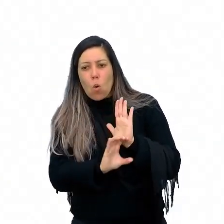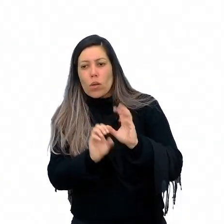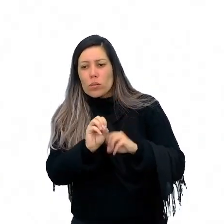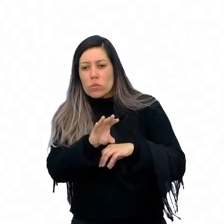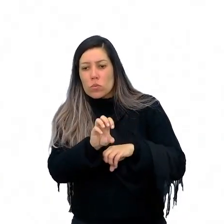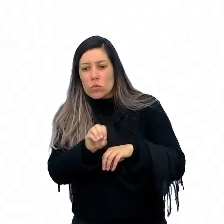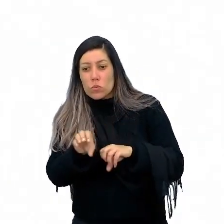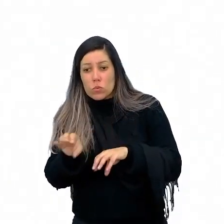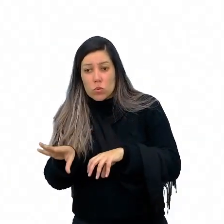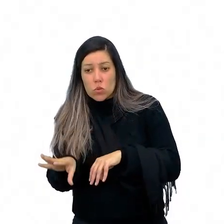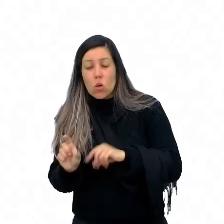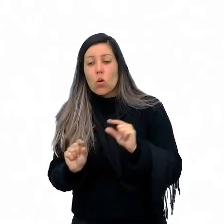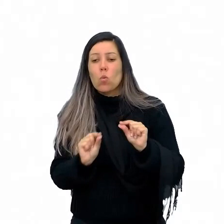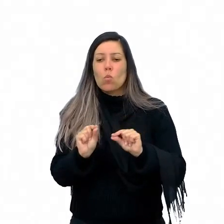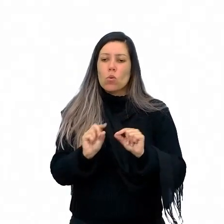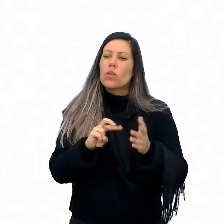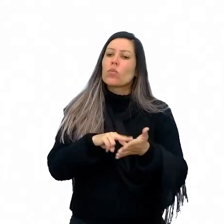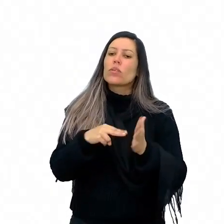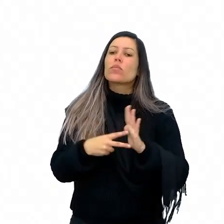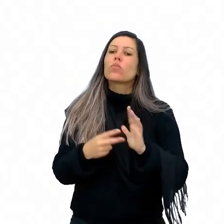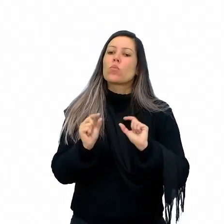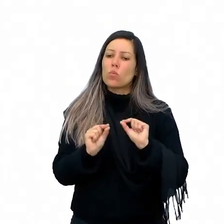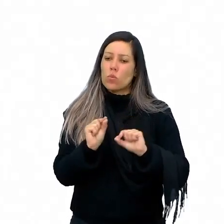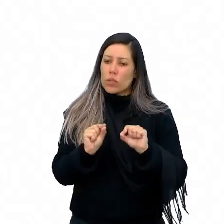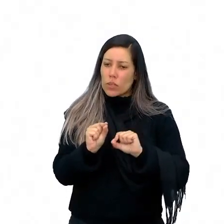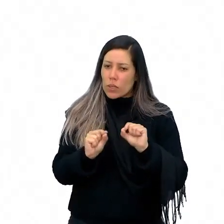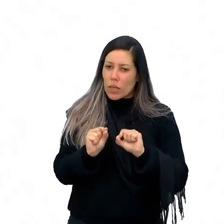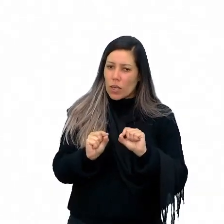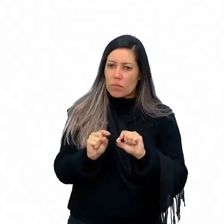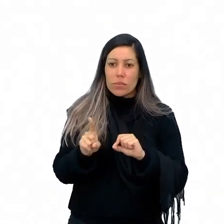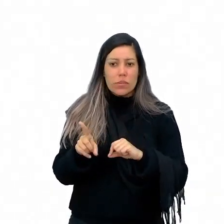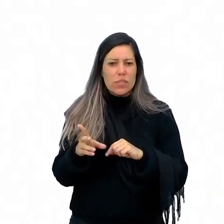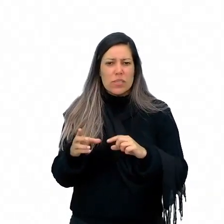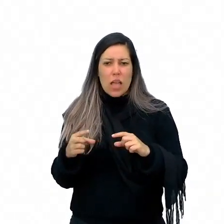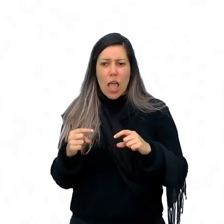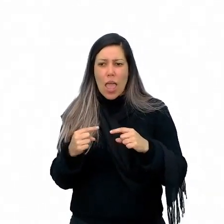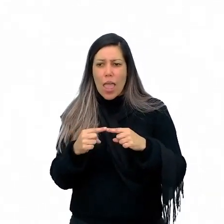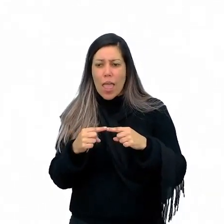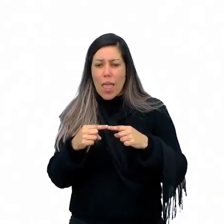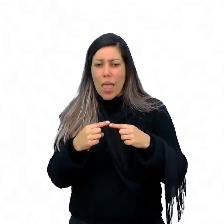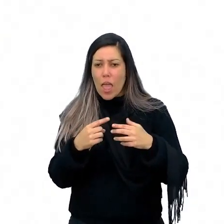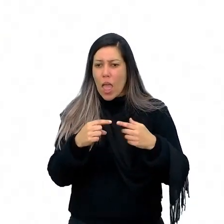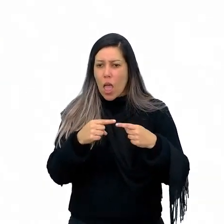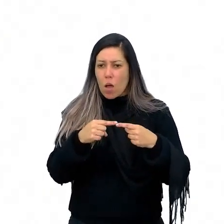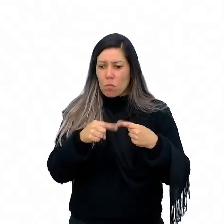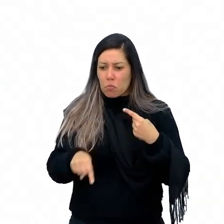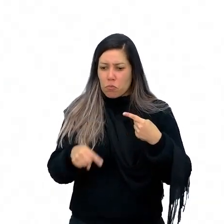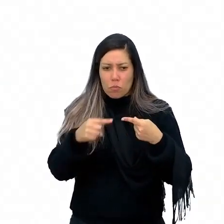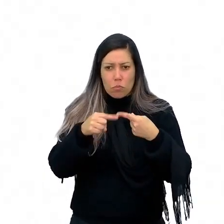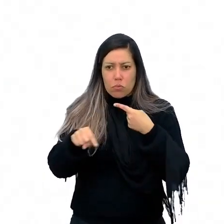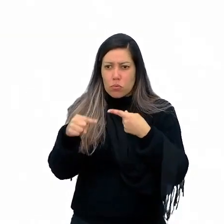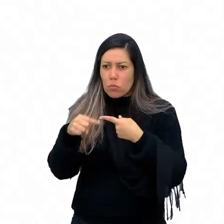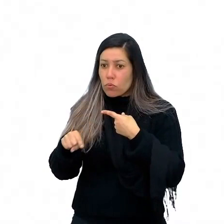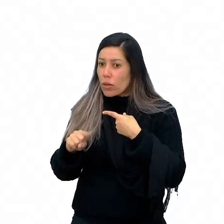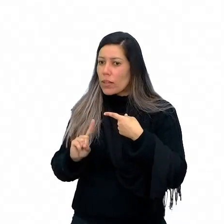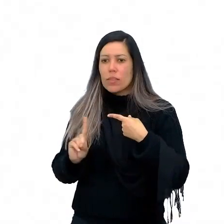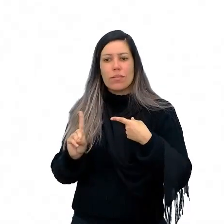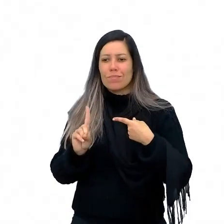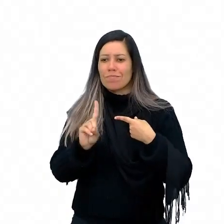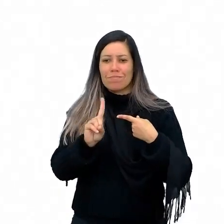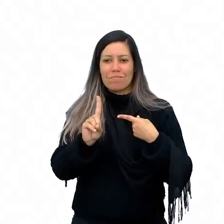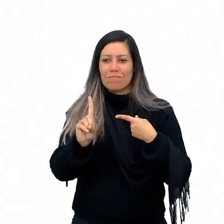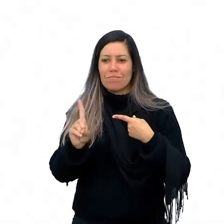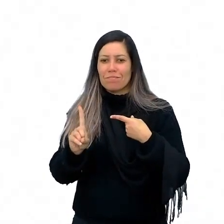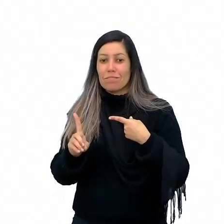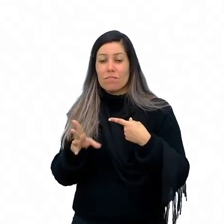um pouquinho, essas coisas não são desassociadas, tá, pessoal? Às vezes é muito comum a gente ver, até na